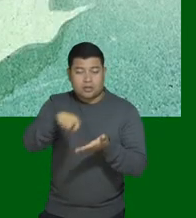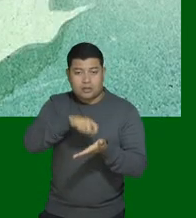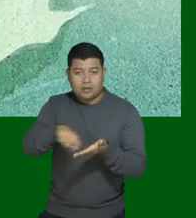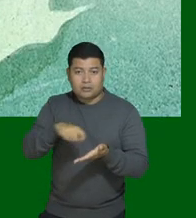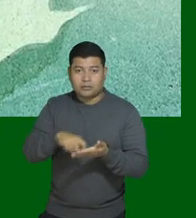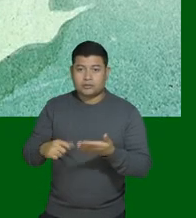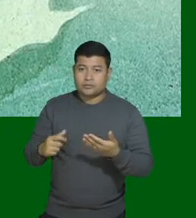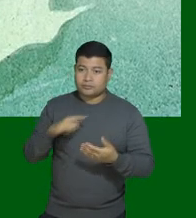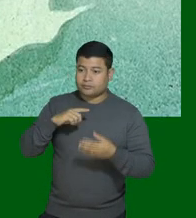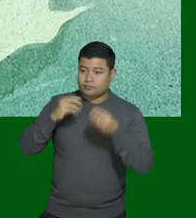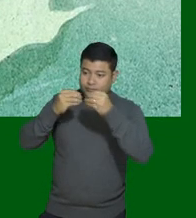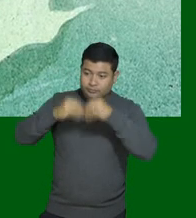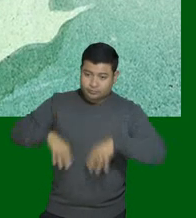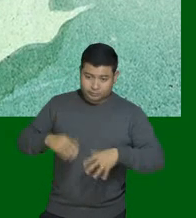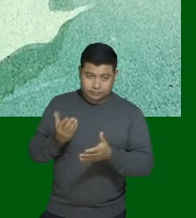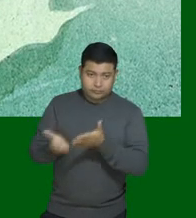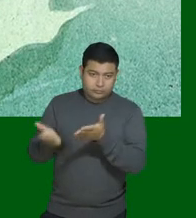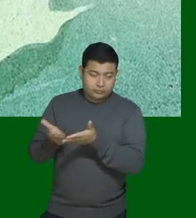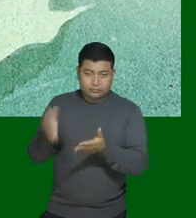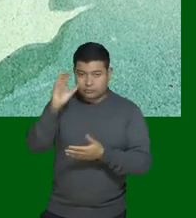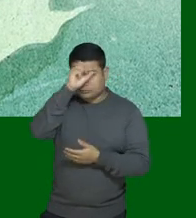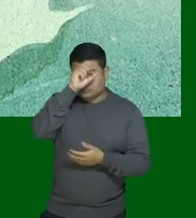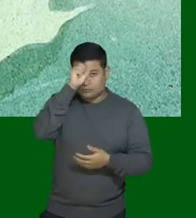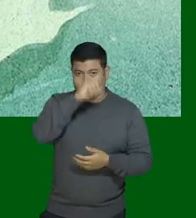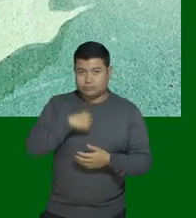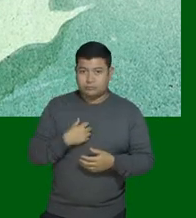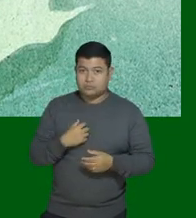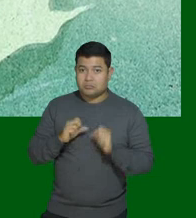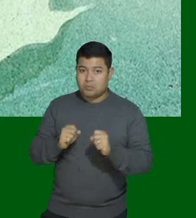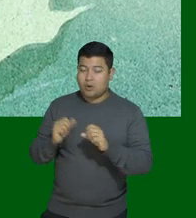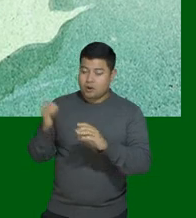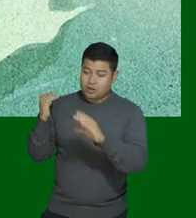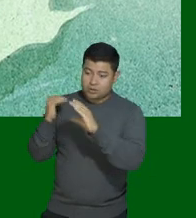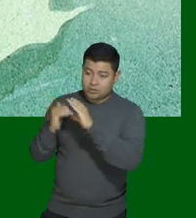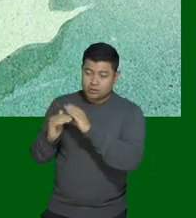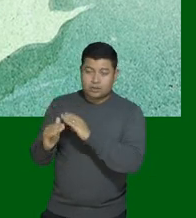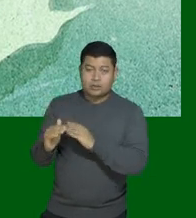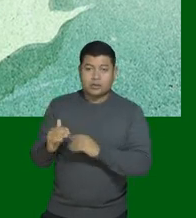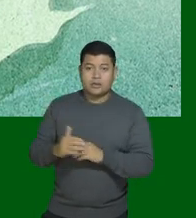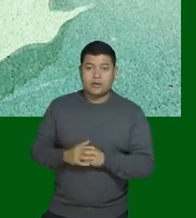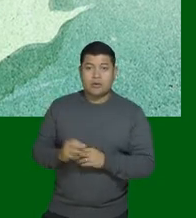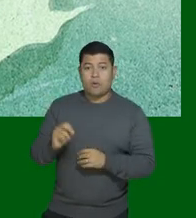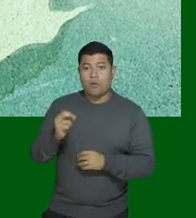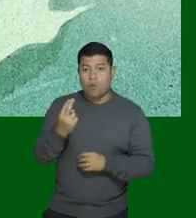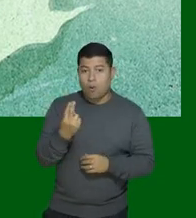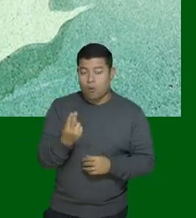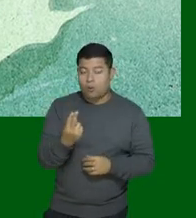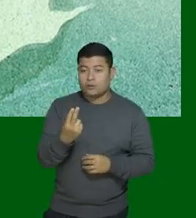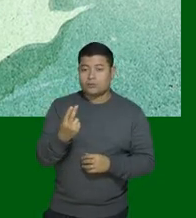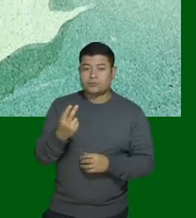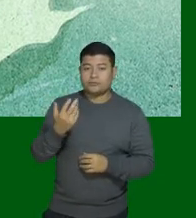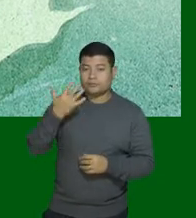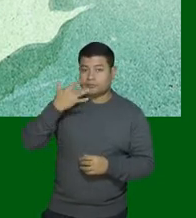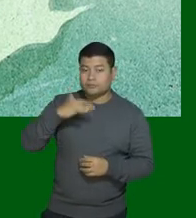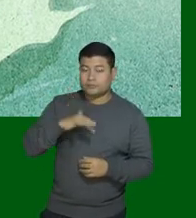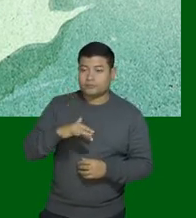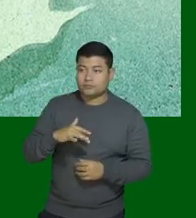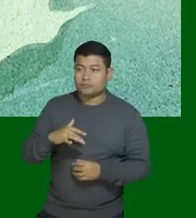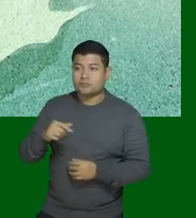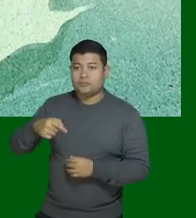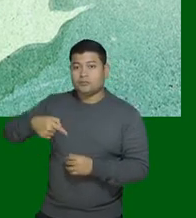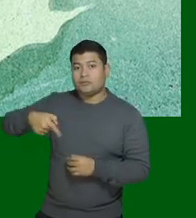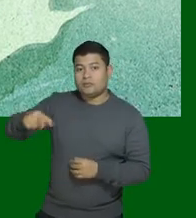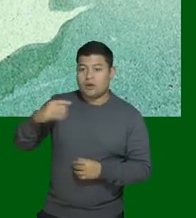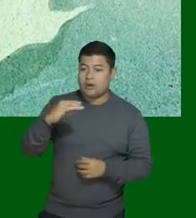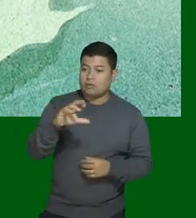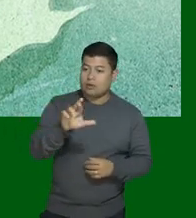do posto de saúde. Ou, por algum acaso, essa criança, a mãe vai lá num CRAS,